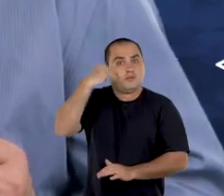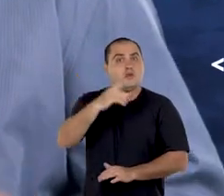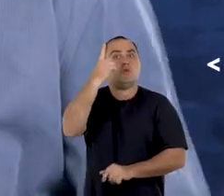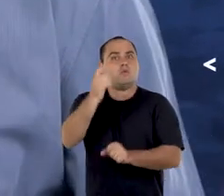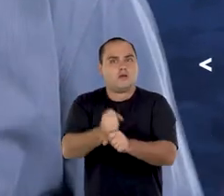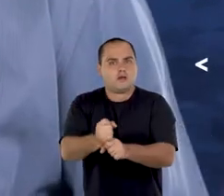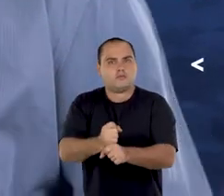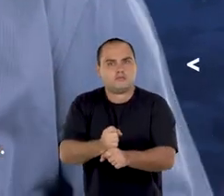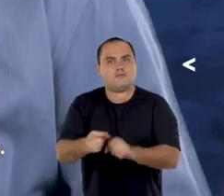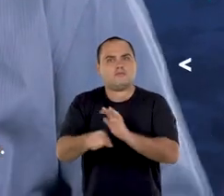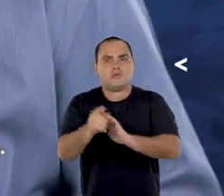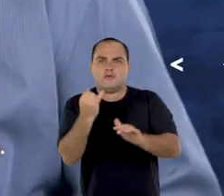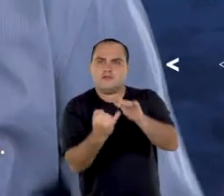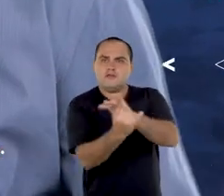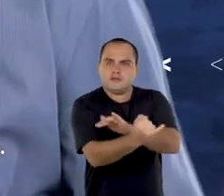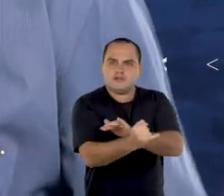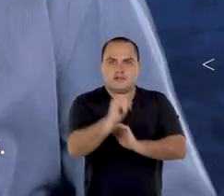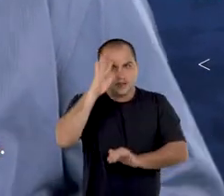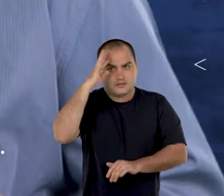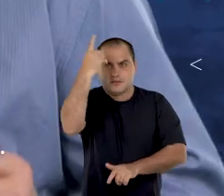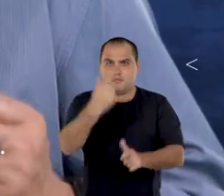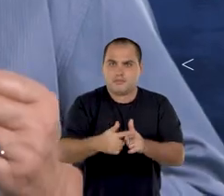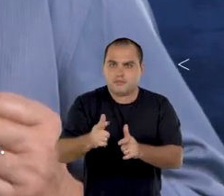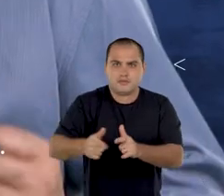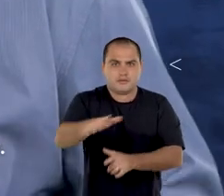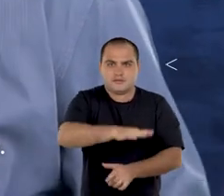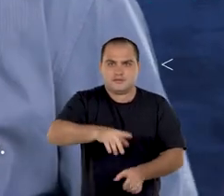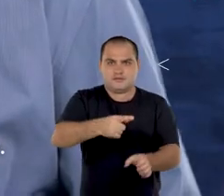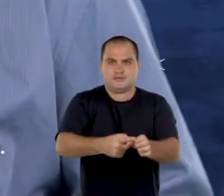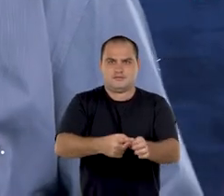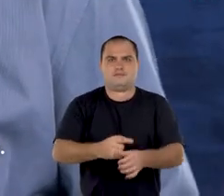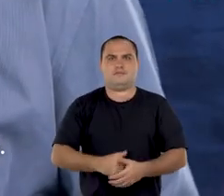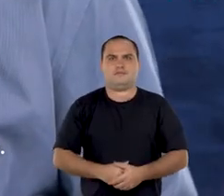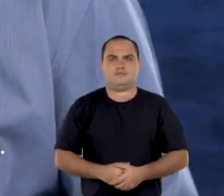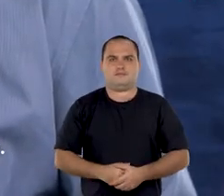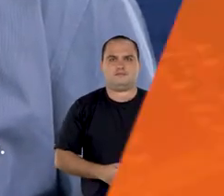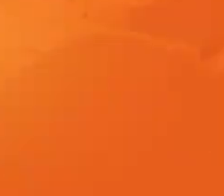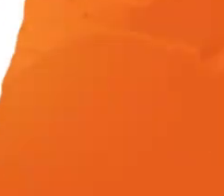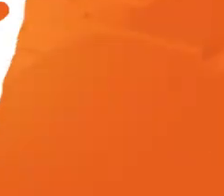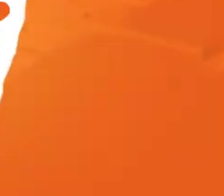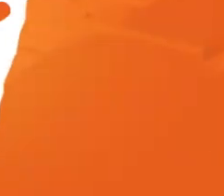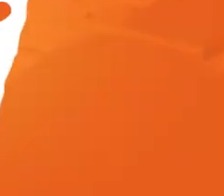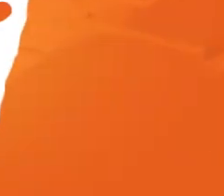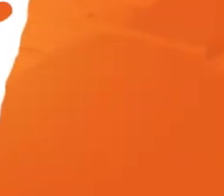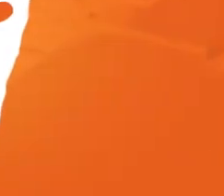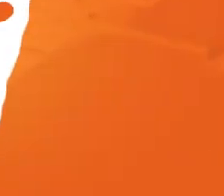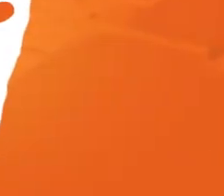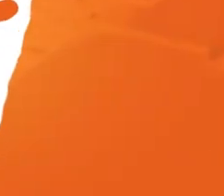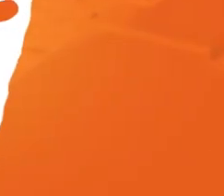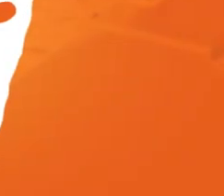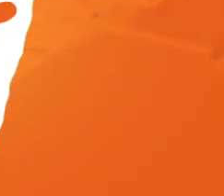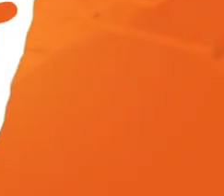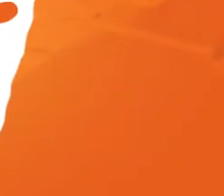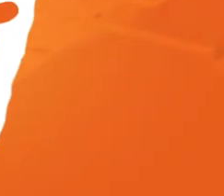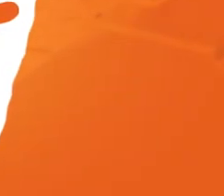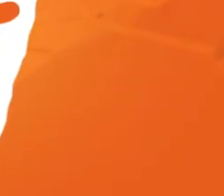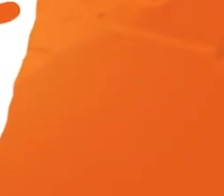50 milhões por ano para investir na solução dos problemas da nossa cidade.